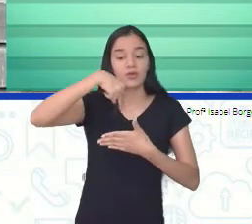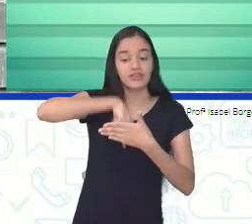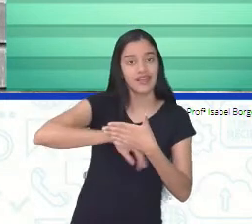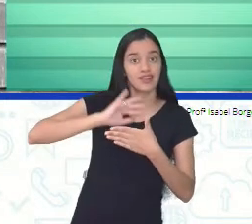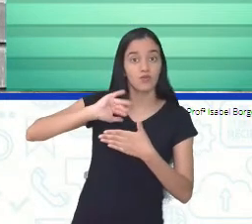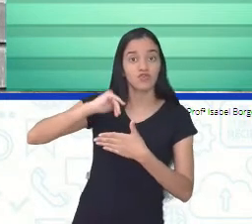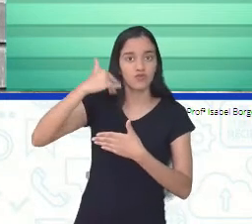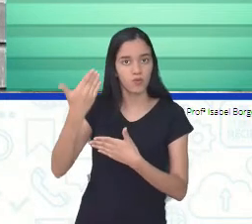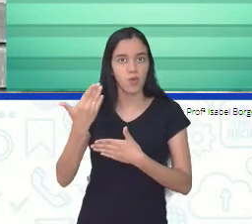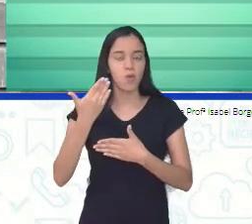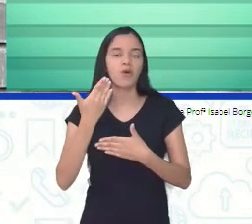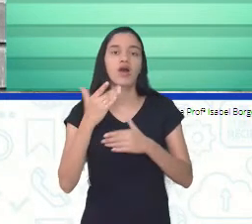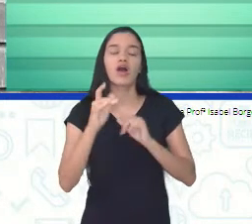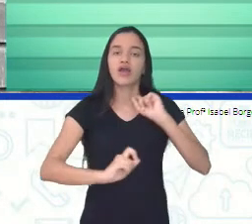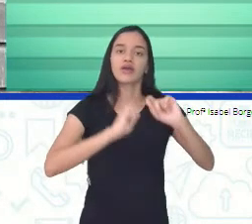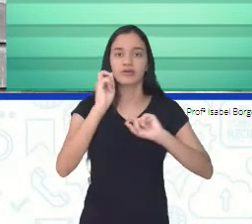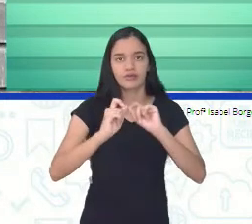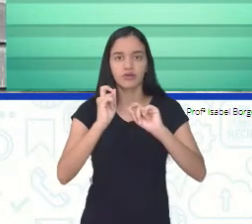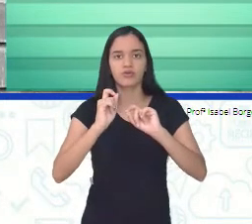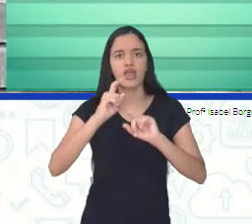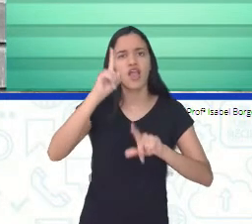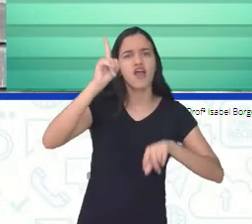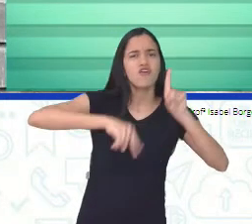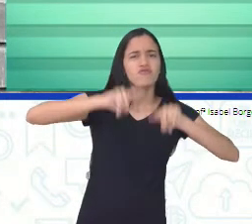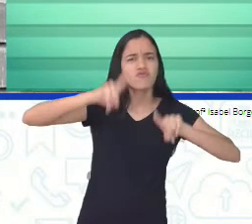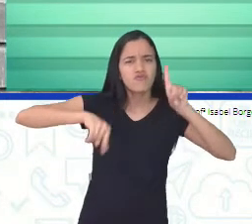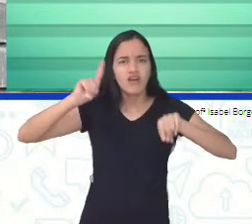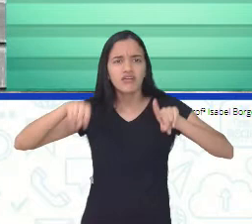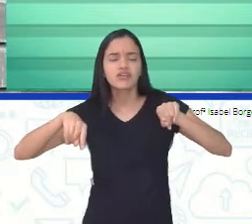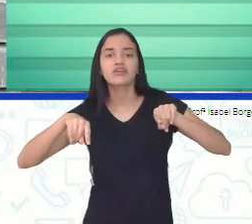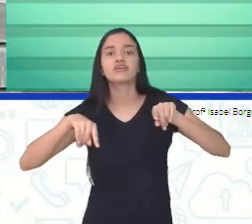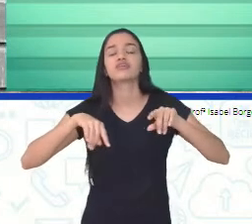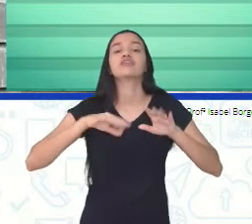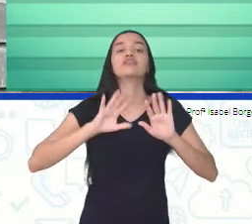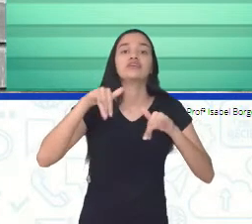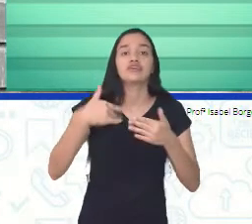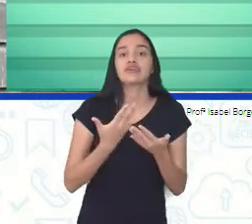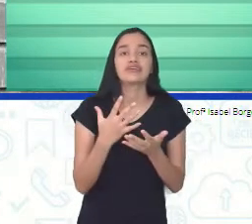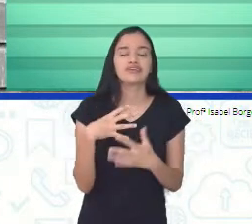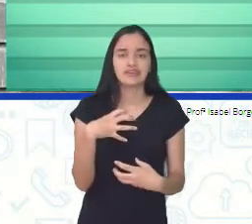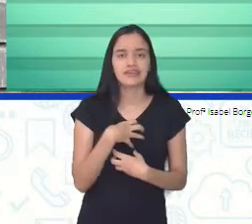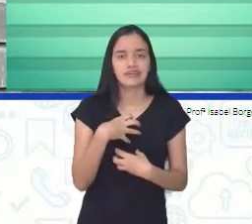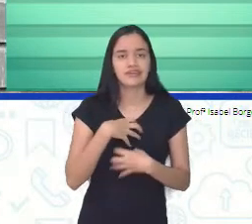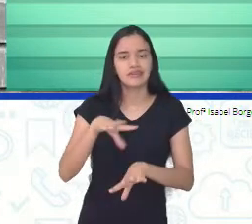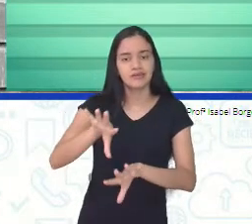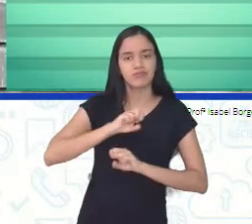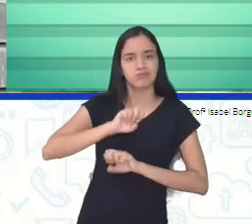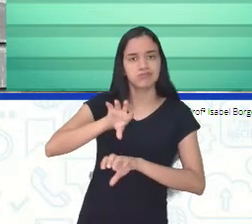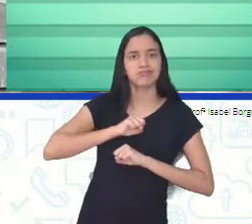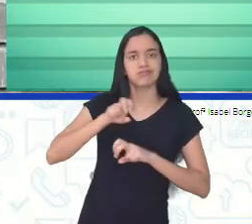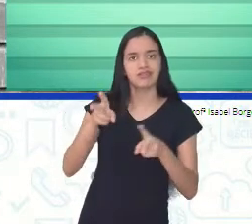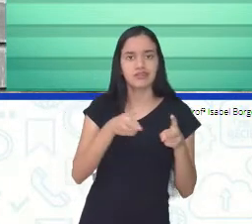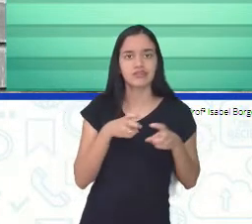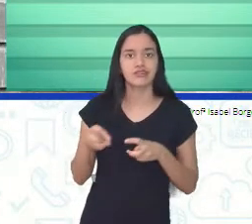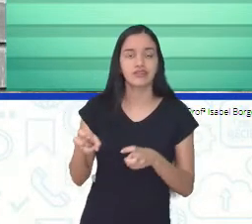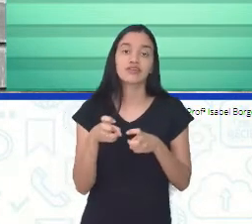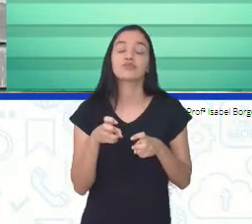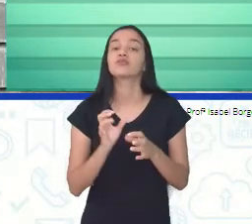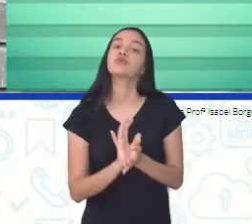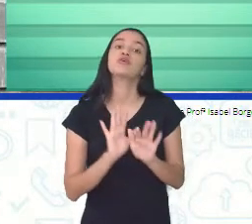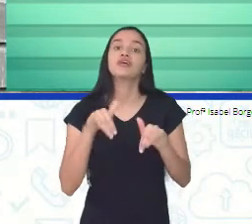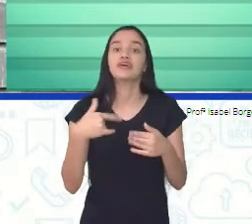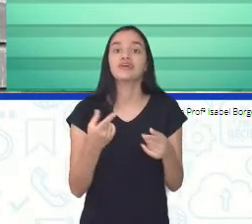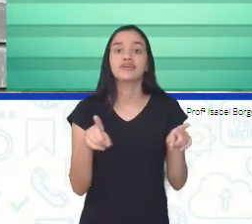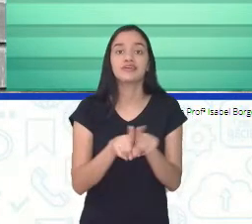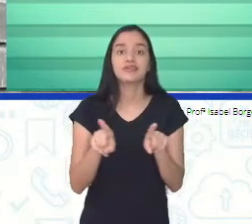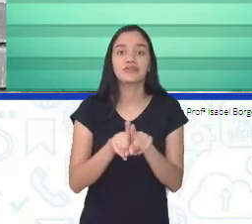externo proporcionam uma grande variedade de sensações, que são percebidas graças ao nosso sistema nervoso e